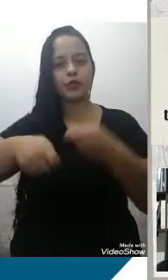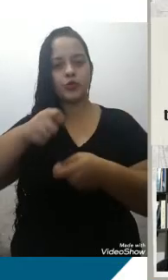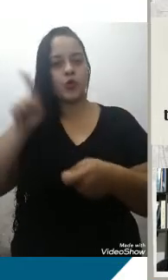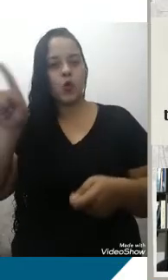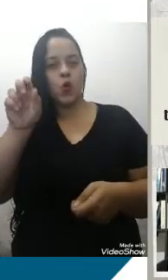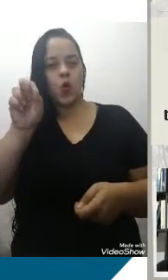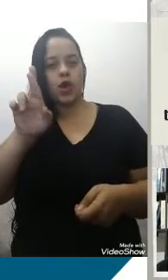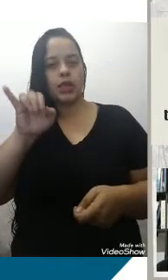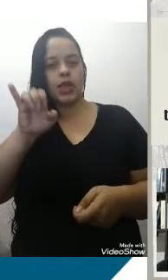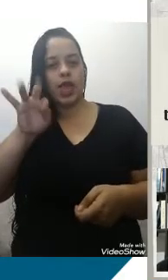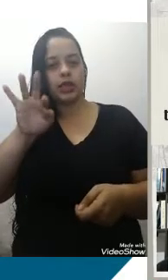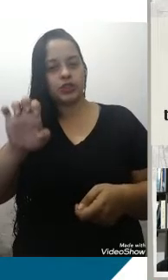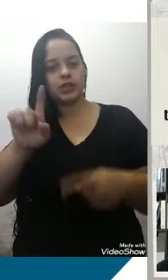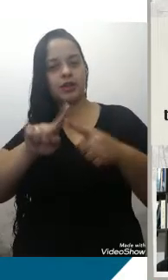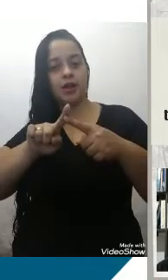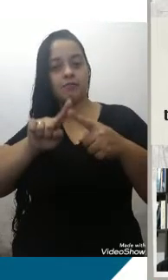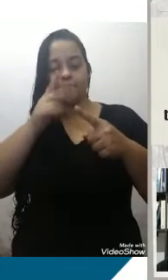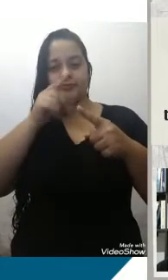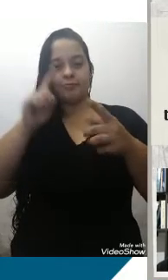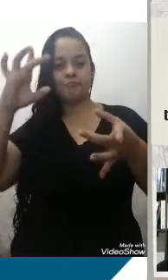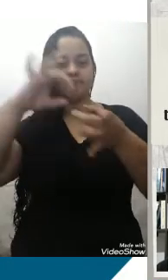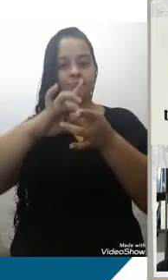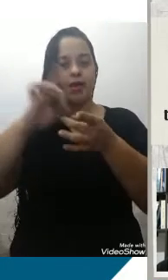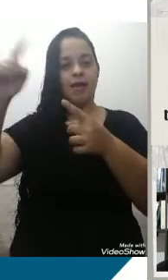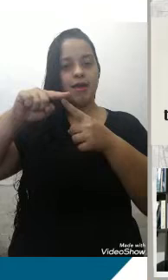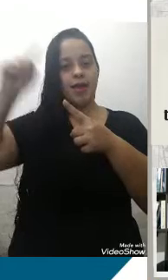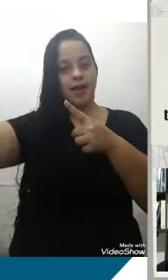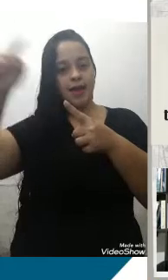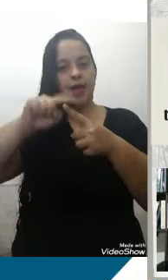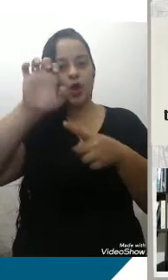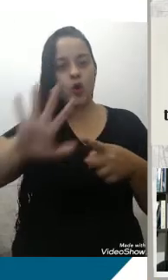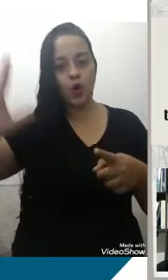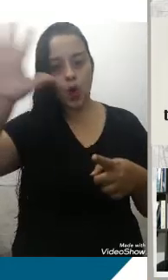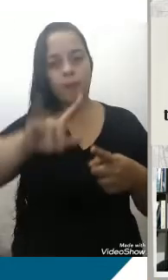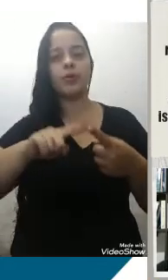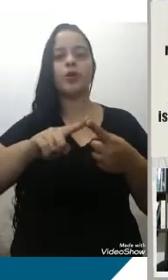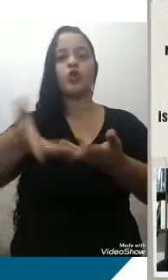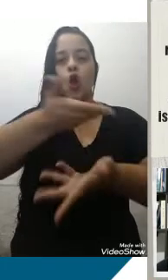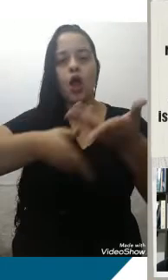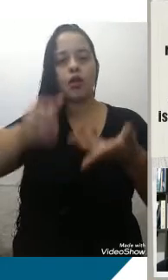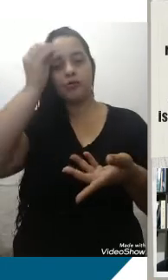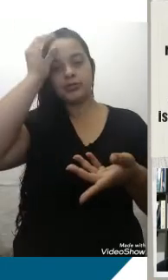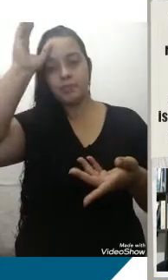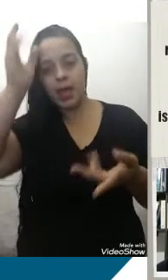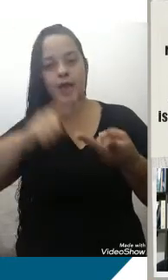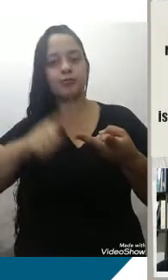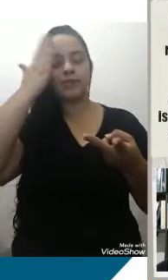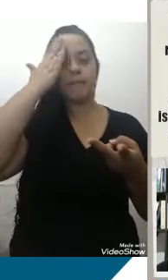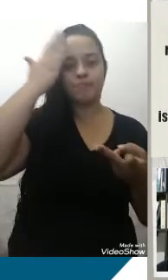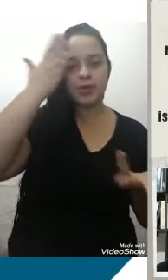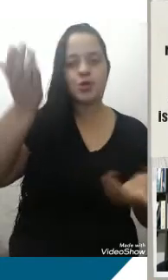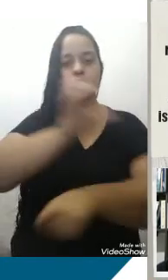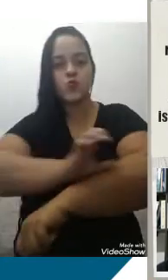Europa, um movimento que significou não apenas trocas de produtos, mas também de pessoas, saberes e culturas. Também podemos se lembrar